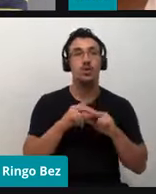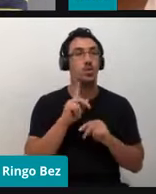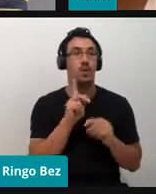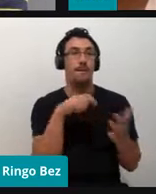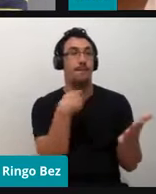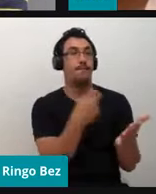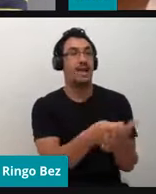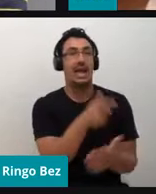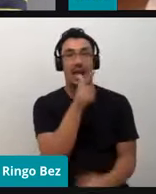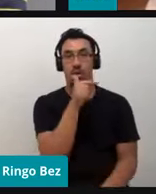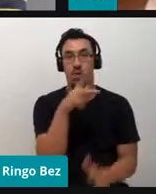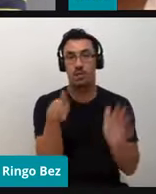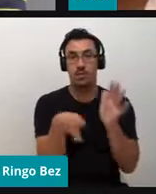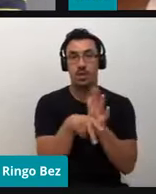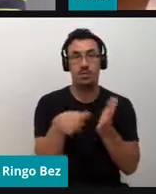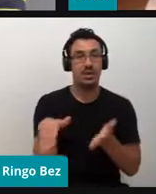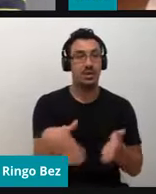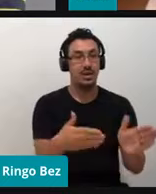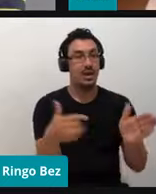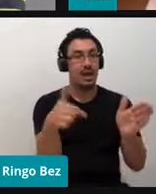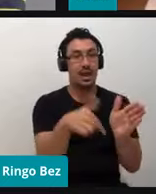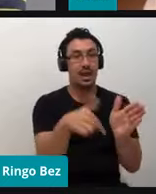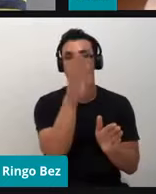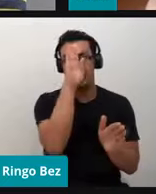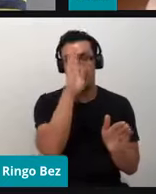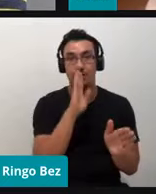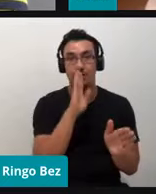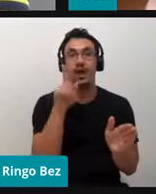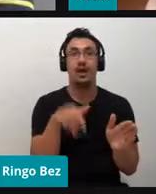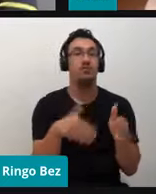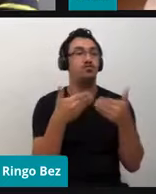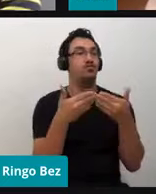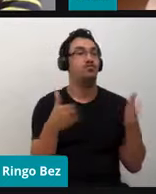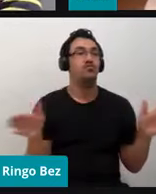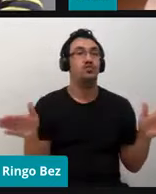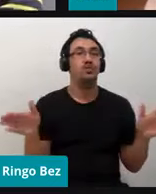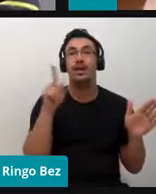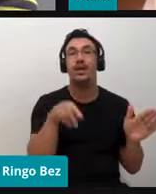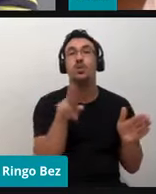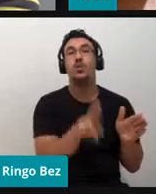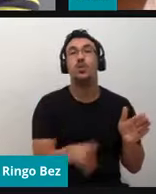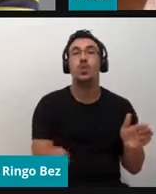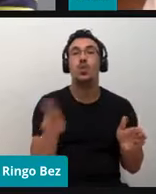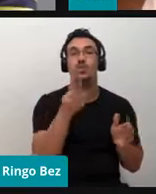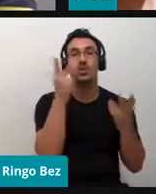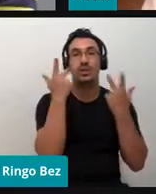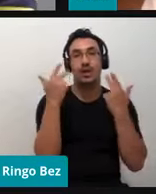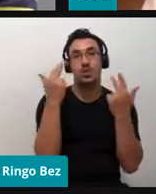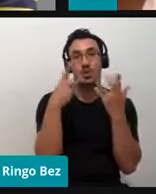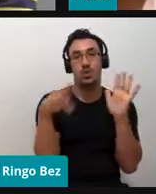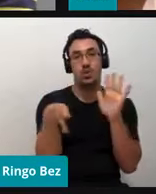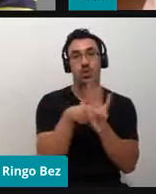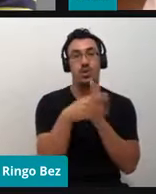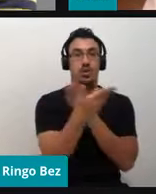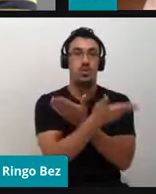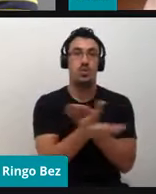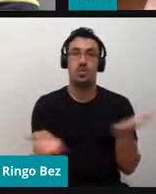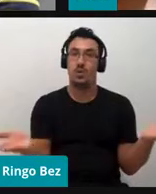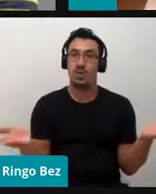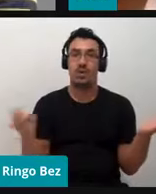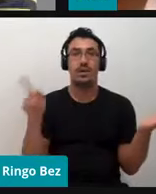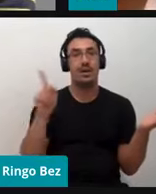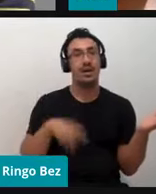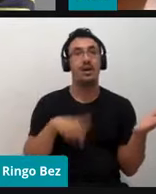do rio, esta é de graça. Essa é um bem público, é um recurso natural público. Ele é como o ar que